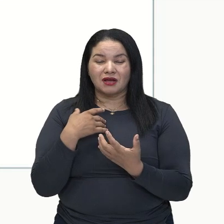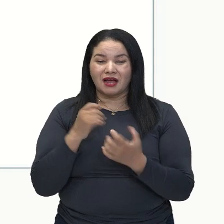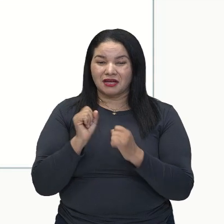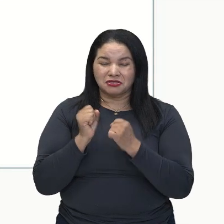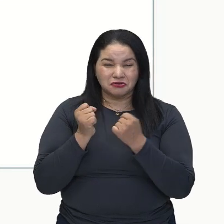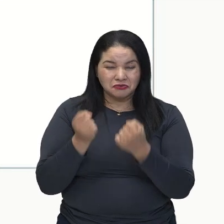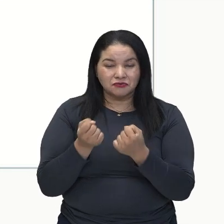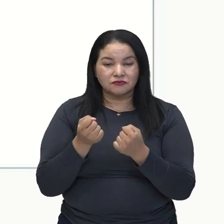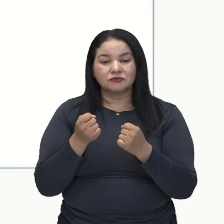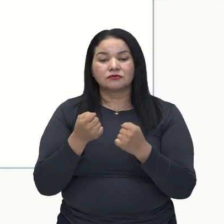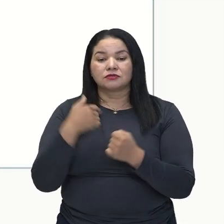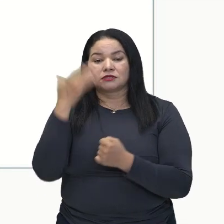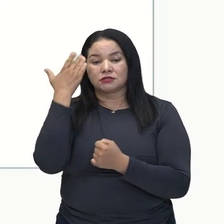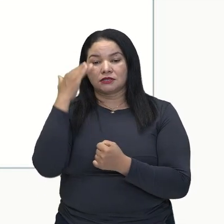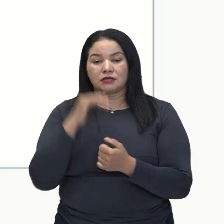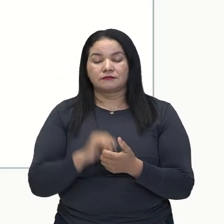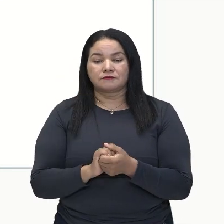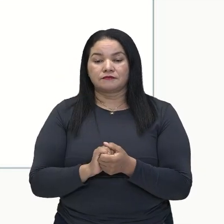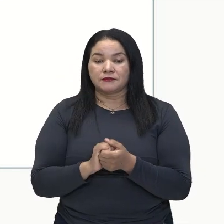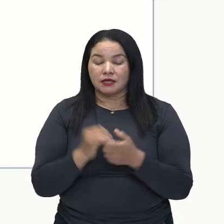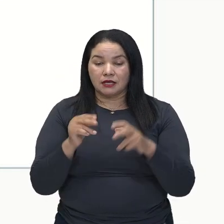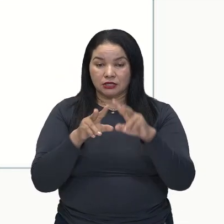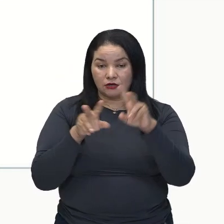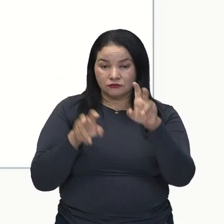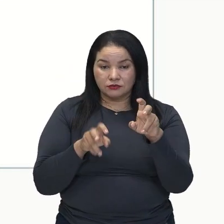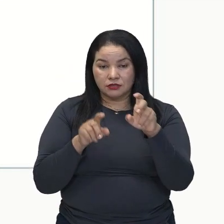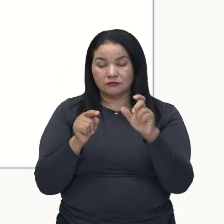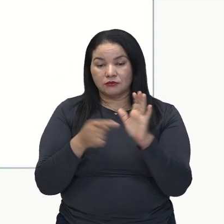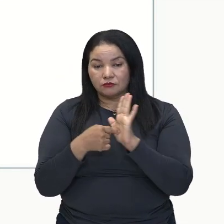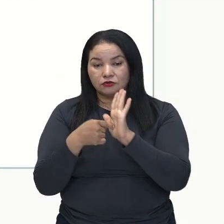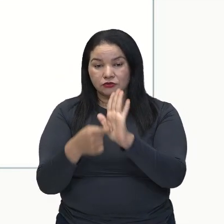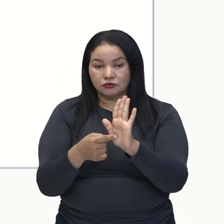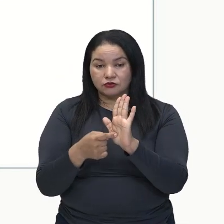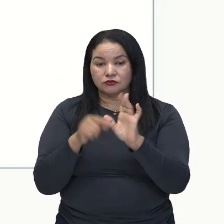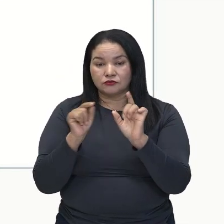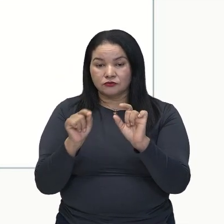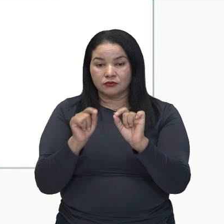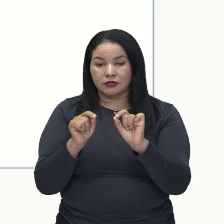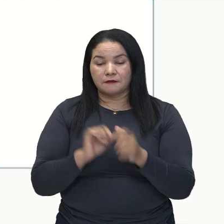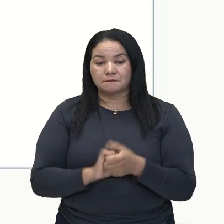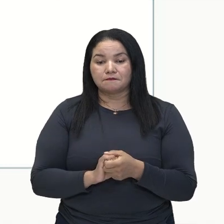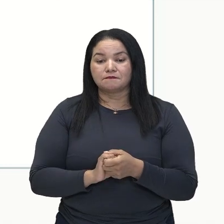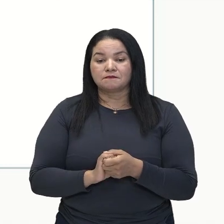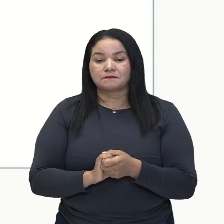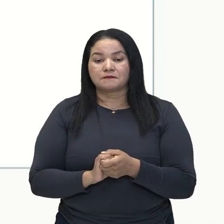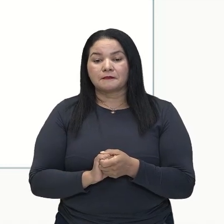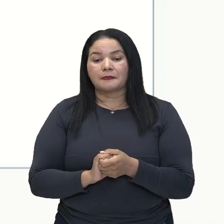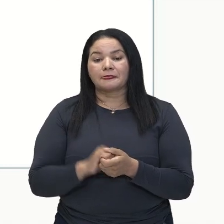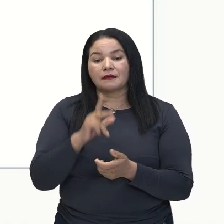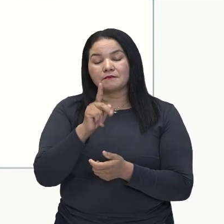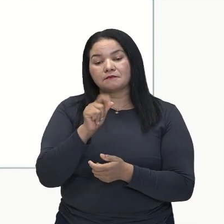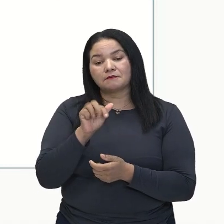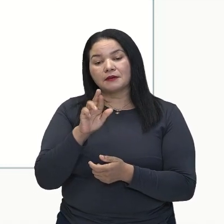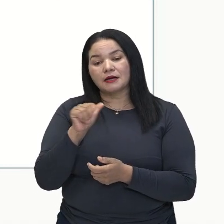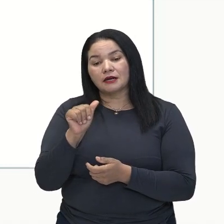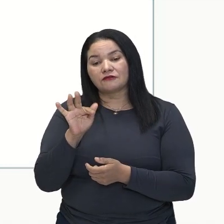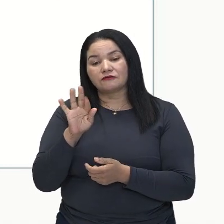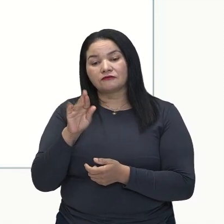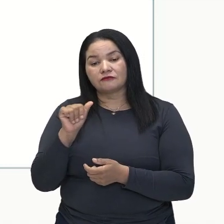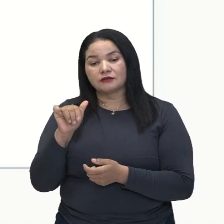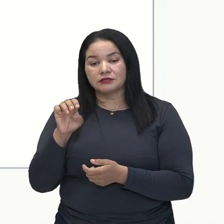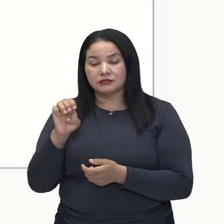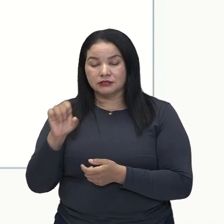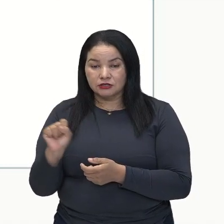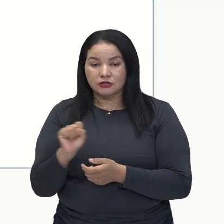outro elemento importante, que eu destaquei, que é a paráfrase, trazer aqui parafraseado